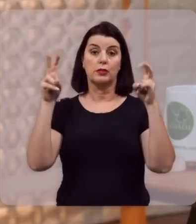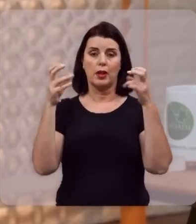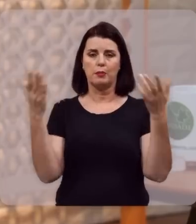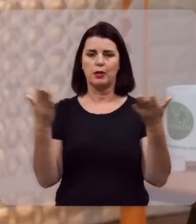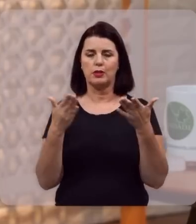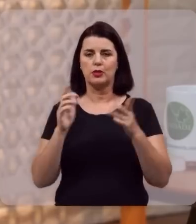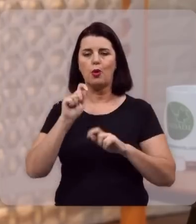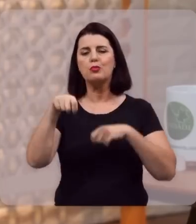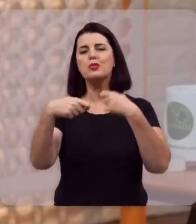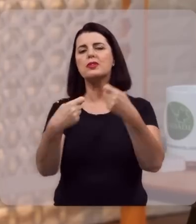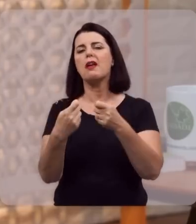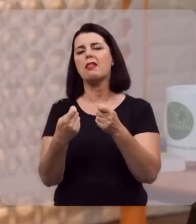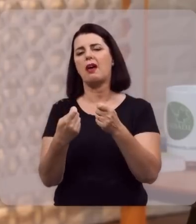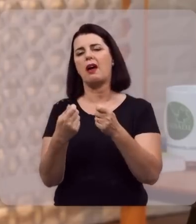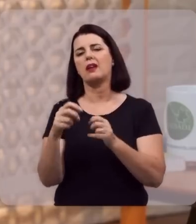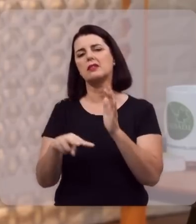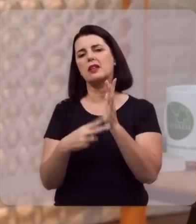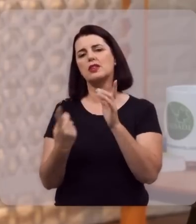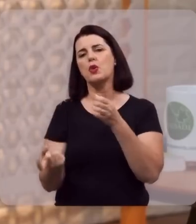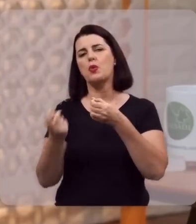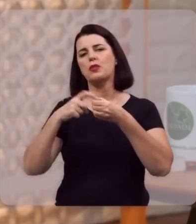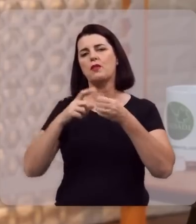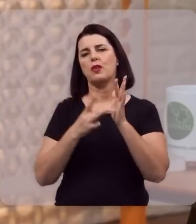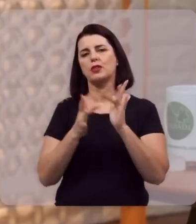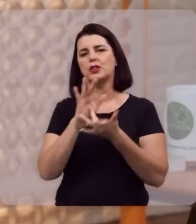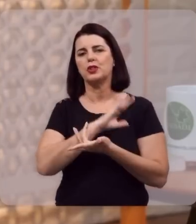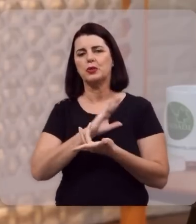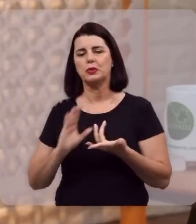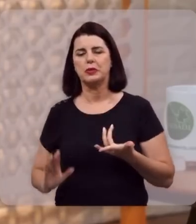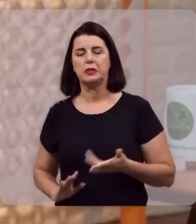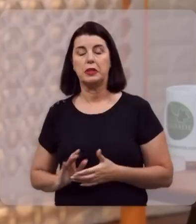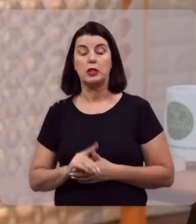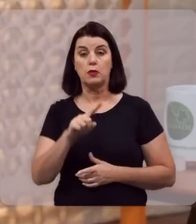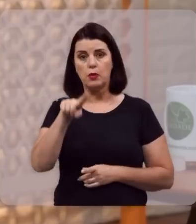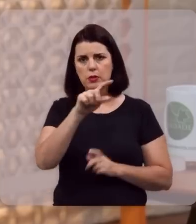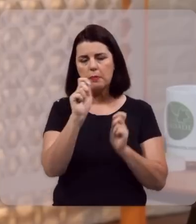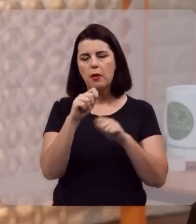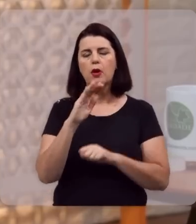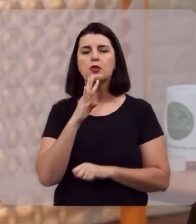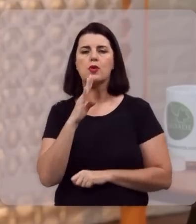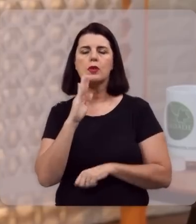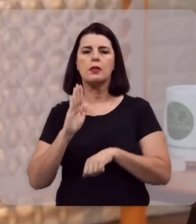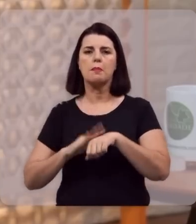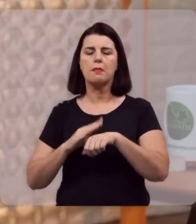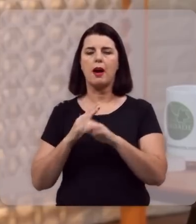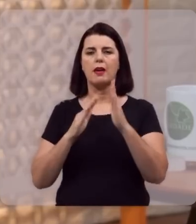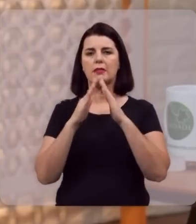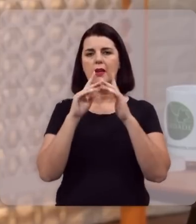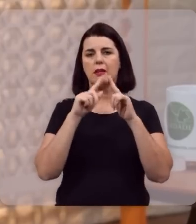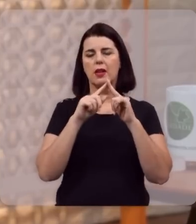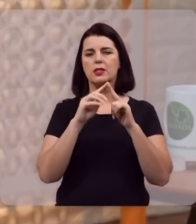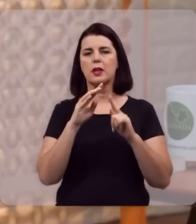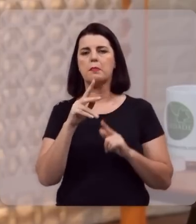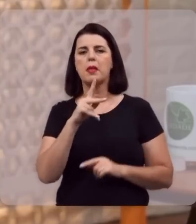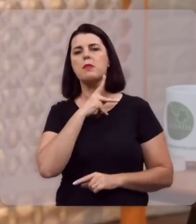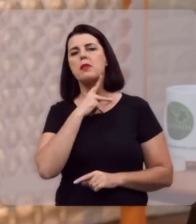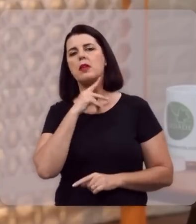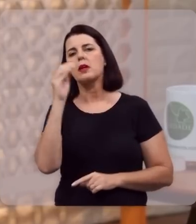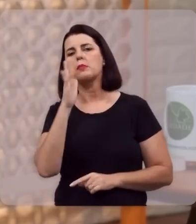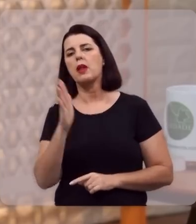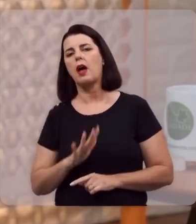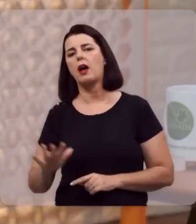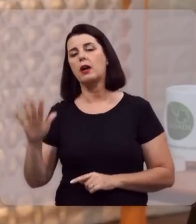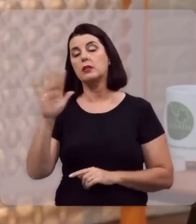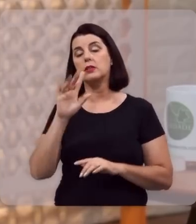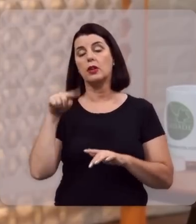A temática de hoje, os sinais da segunda vinda de Cristo. Você pode conhecer um pouquinho mais da Igreja